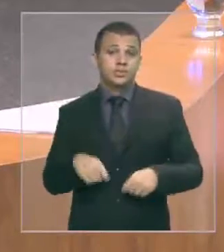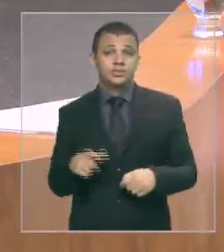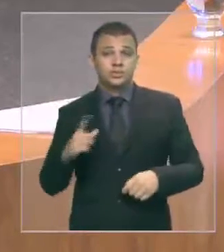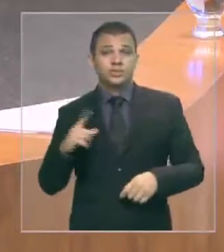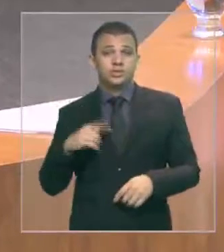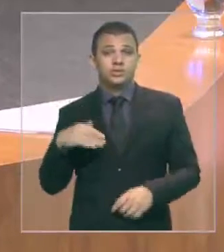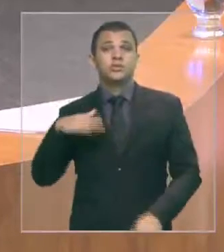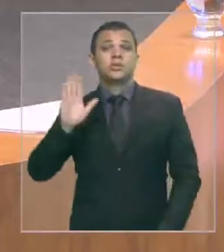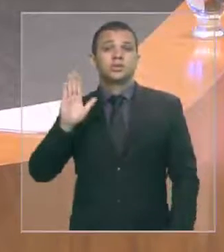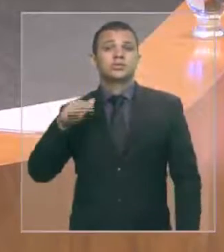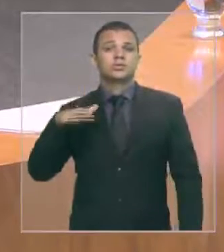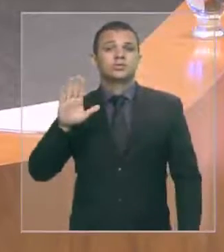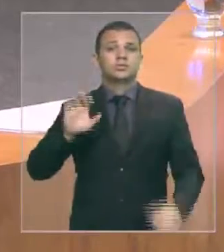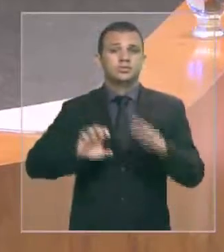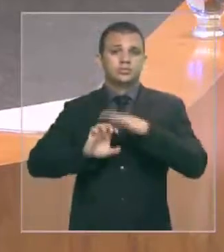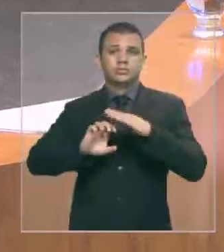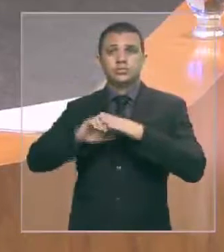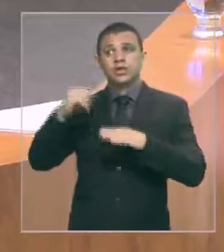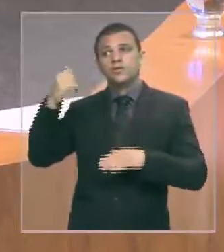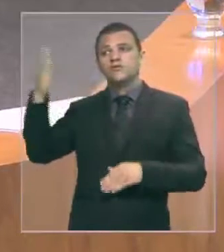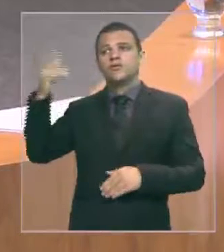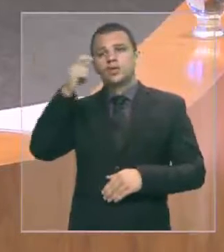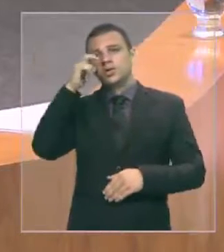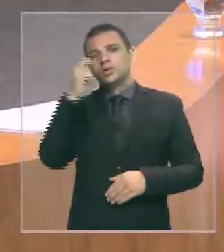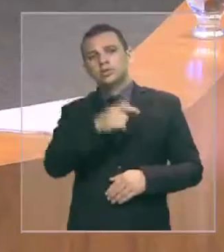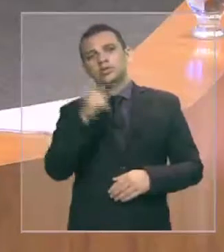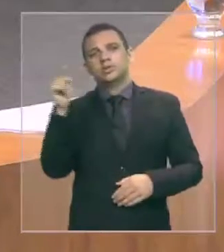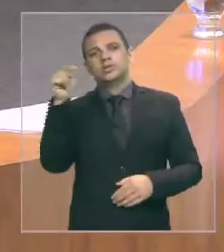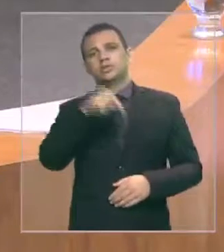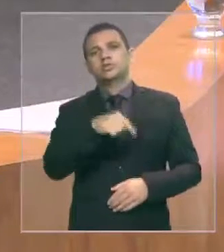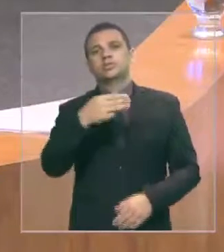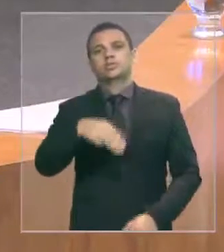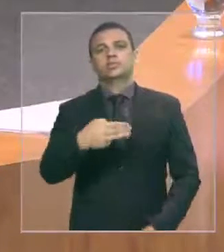das empresas de fora do Estado.